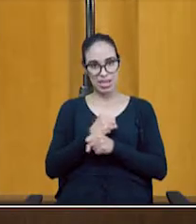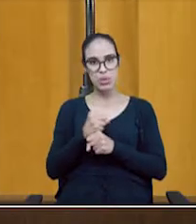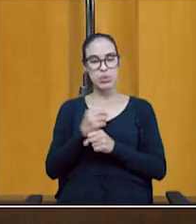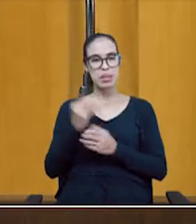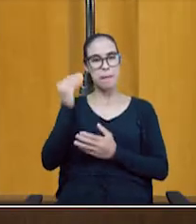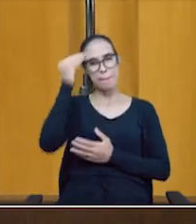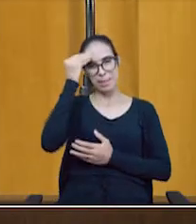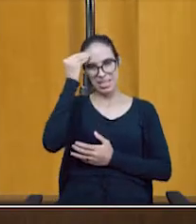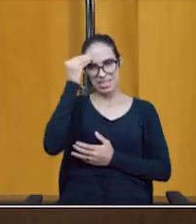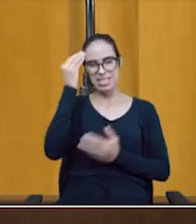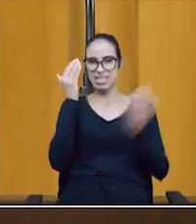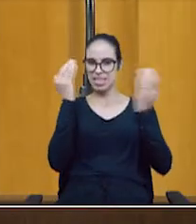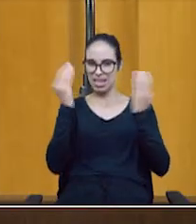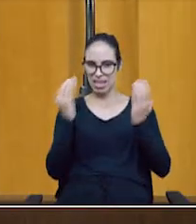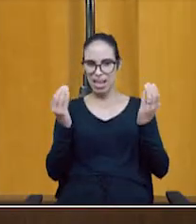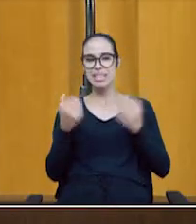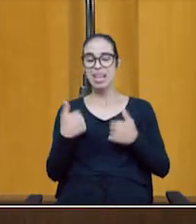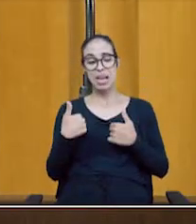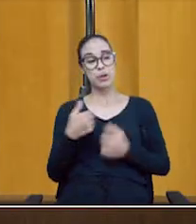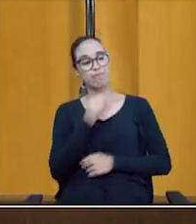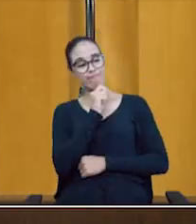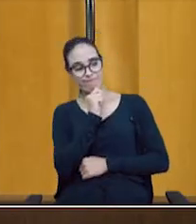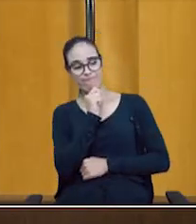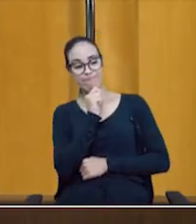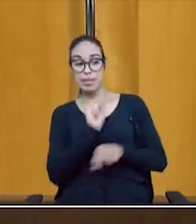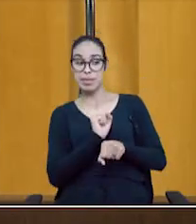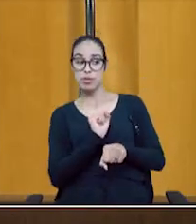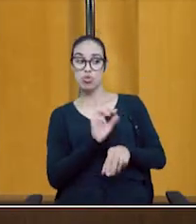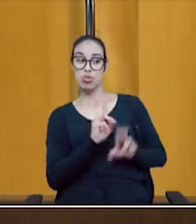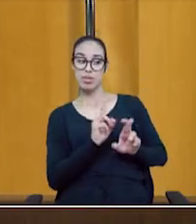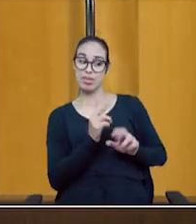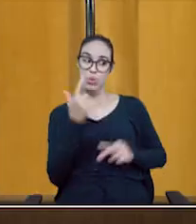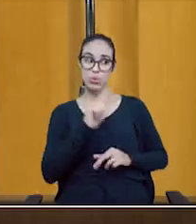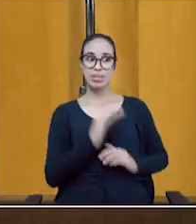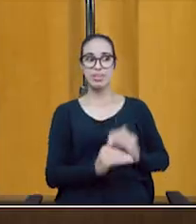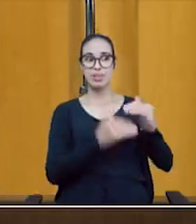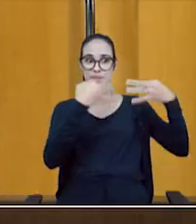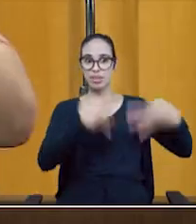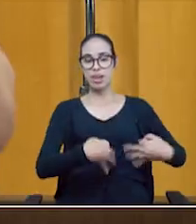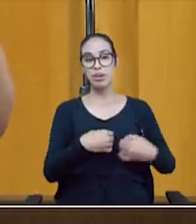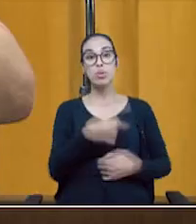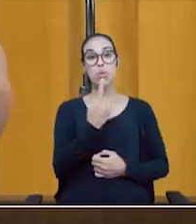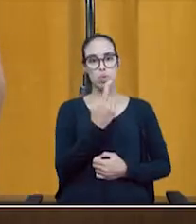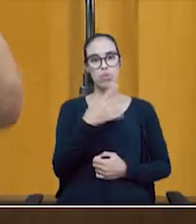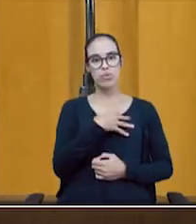parei e falei: tomara que tenha dado certo, né? E um deles disse assim: minha mãe debatia